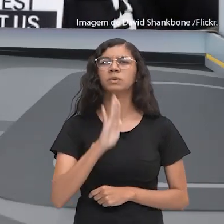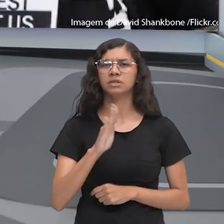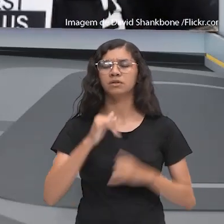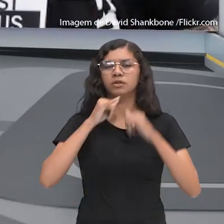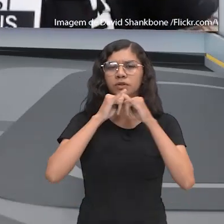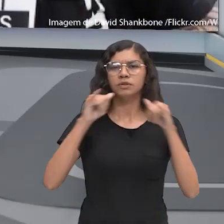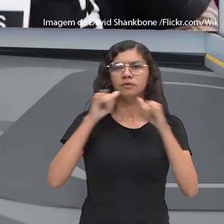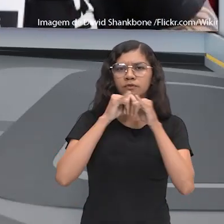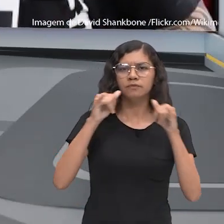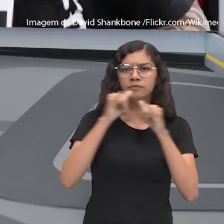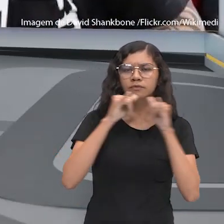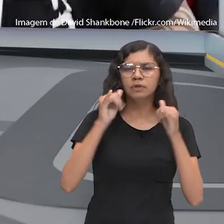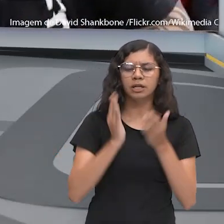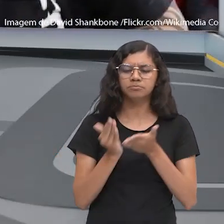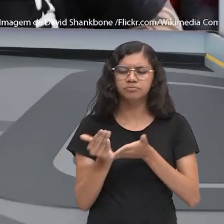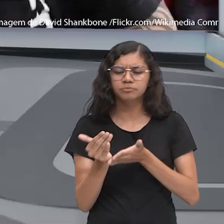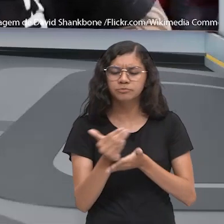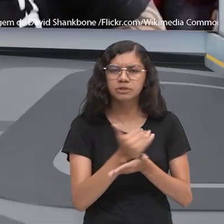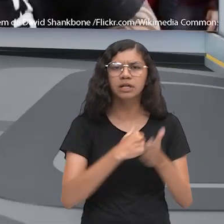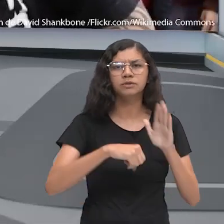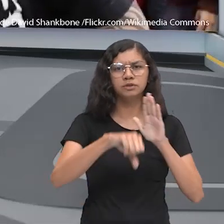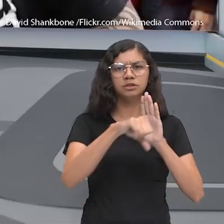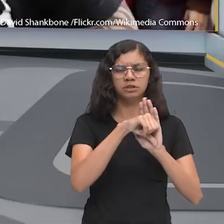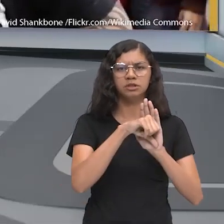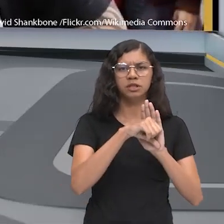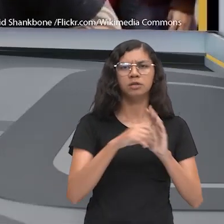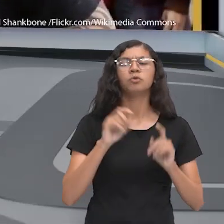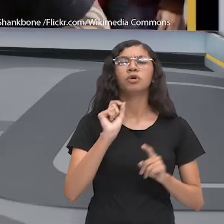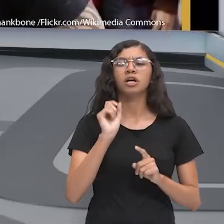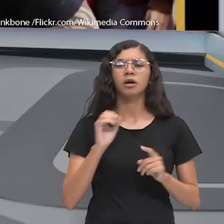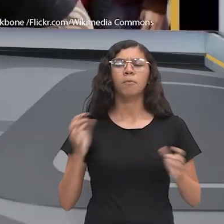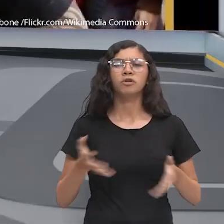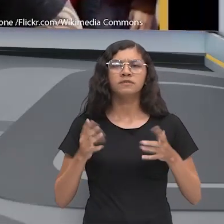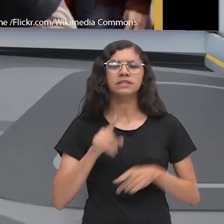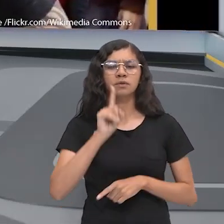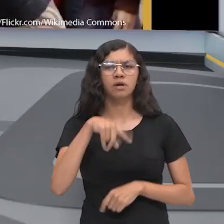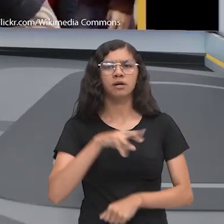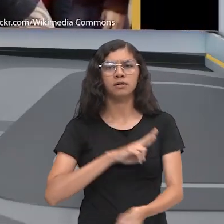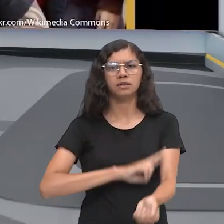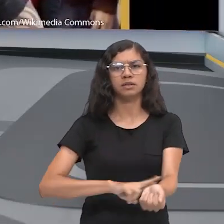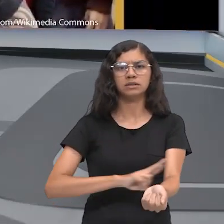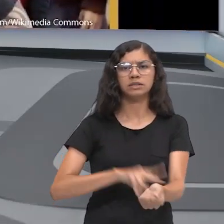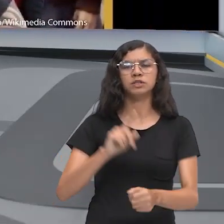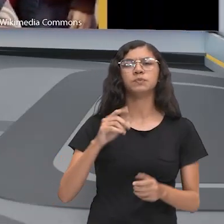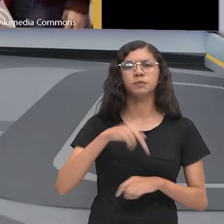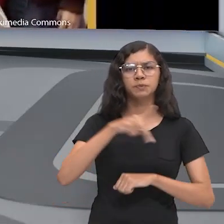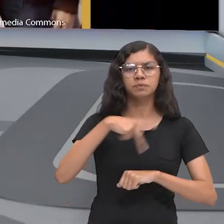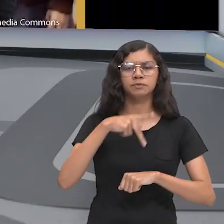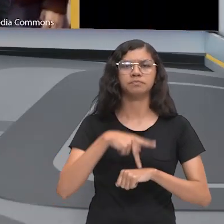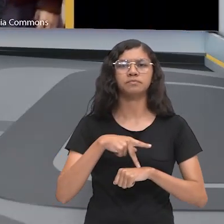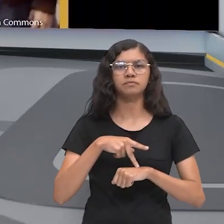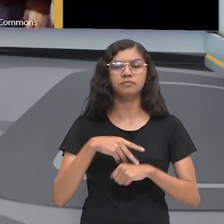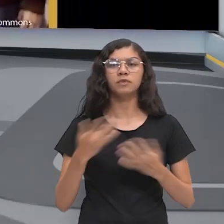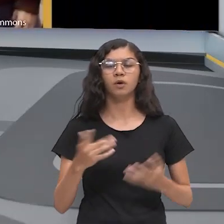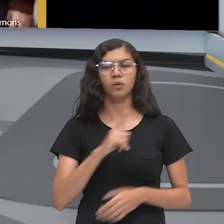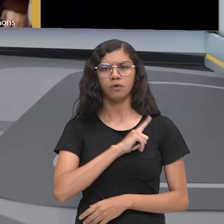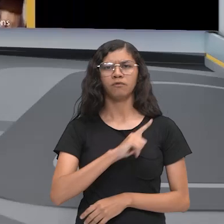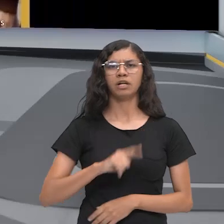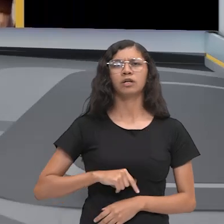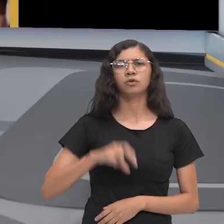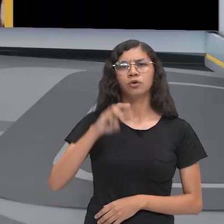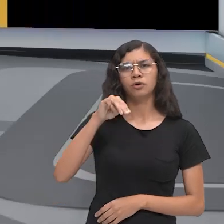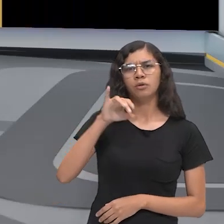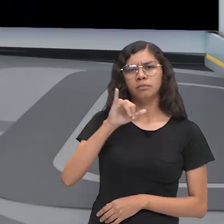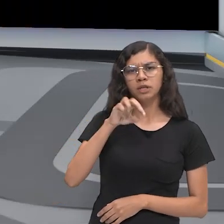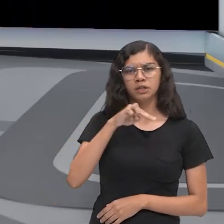de crimes motivados pelo racismo no país. O governador de Minnesota confirmou a invasão aos dados